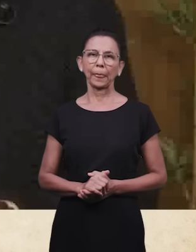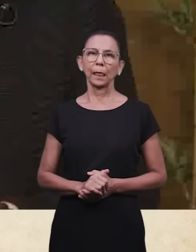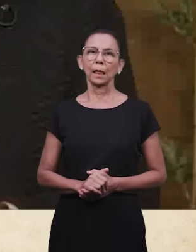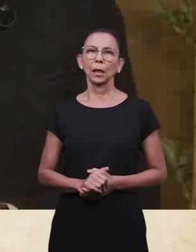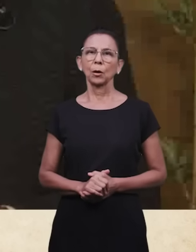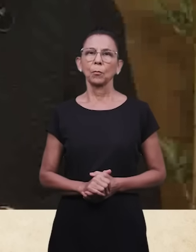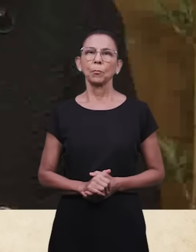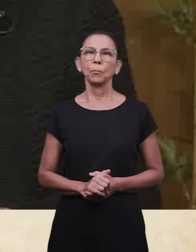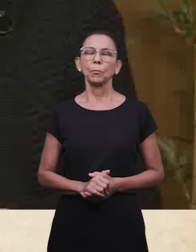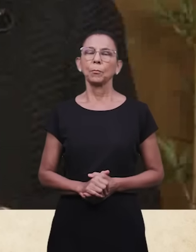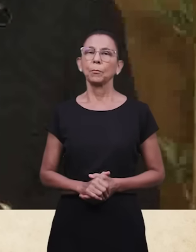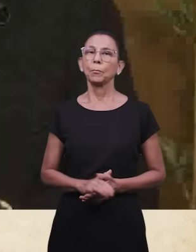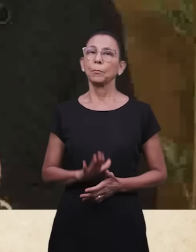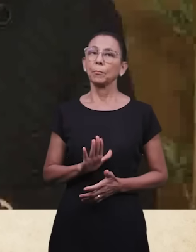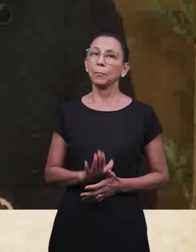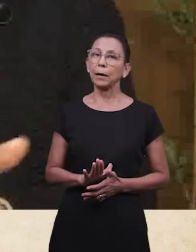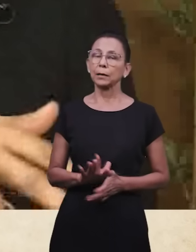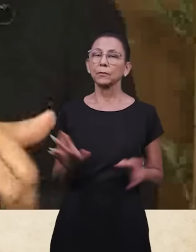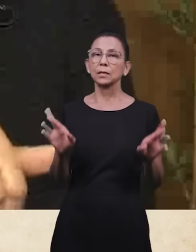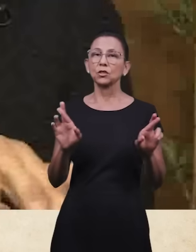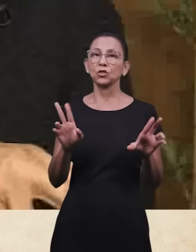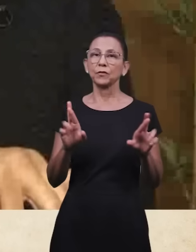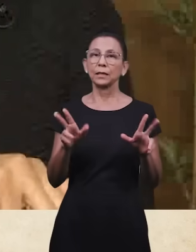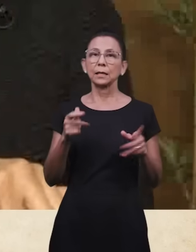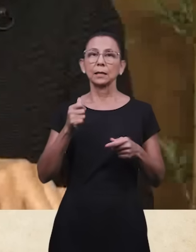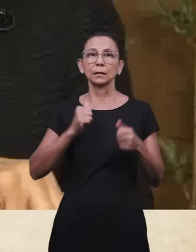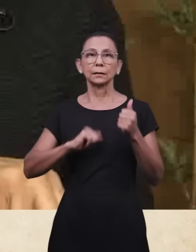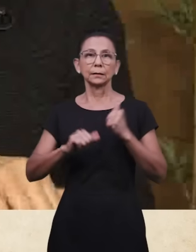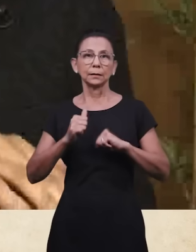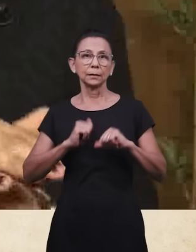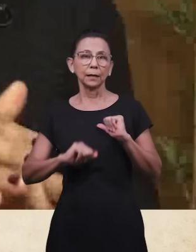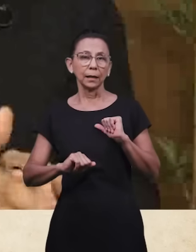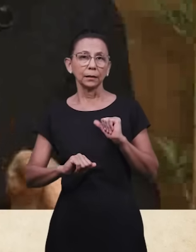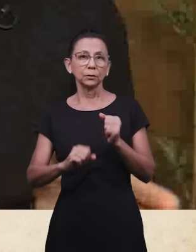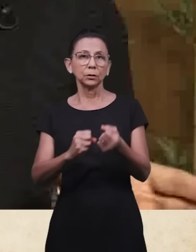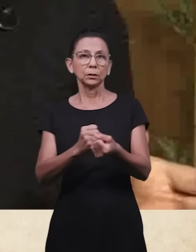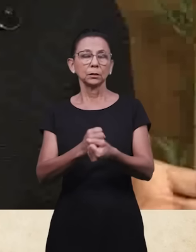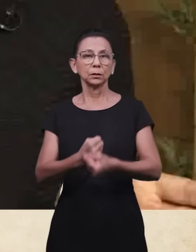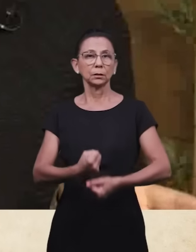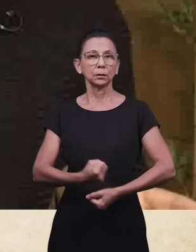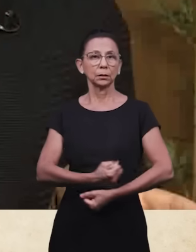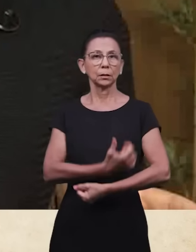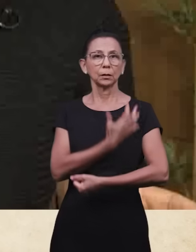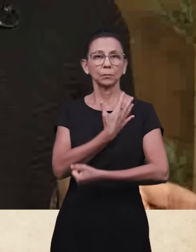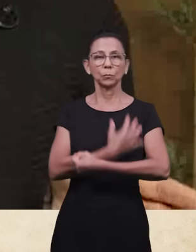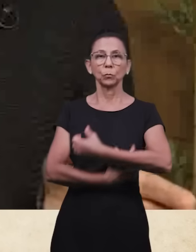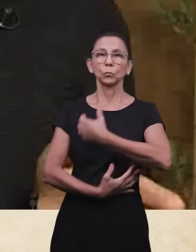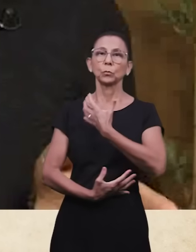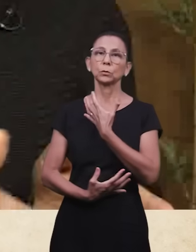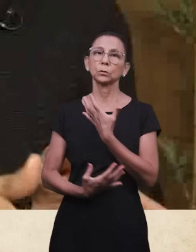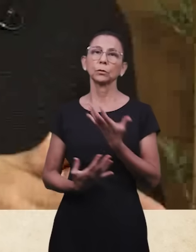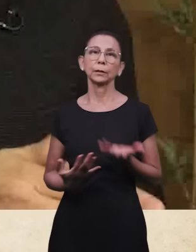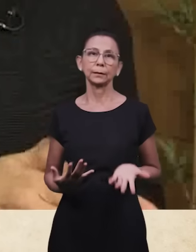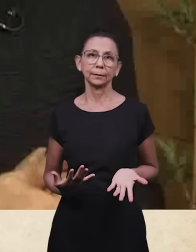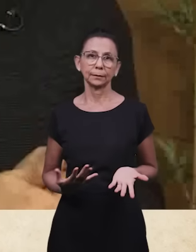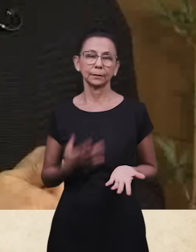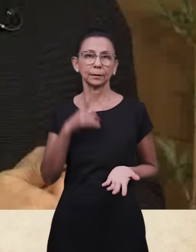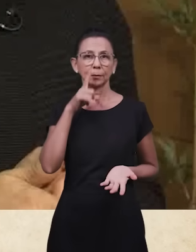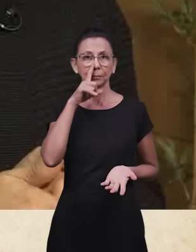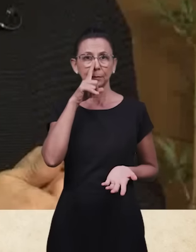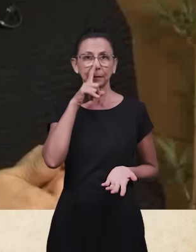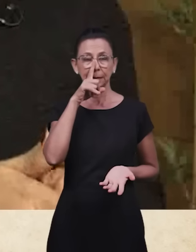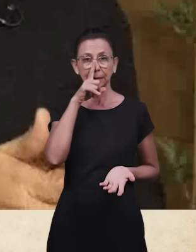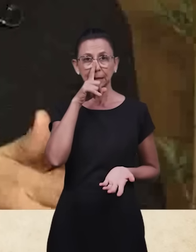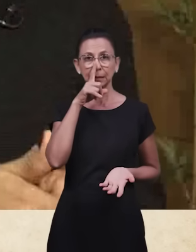venha sobressair diante das outras emoções que temos normalmente, que aí é que mora o